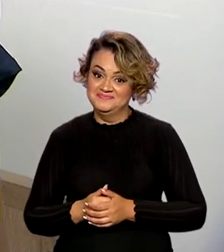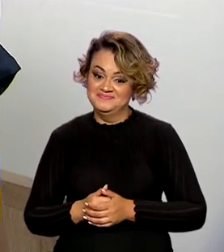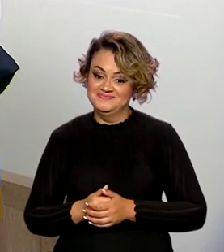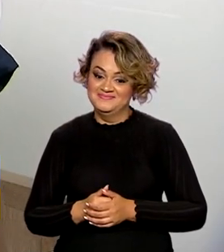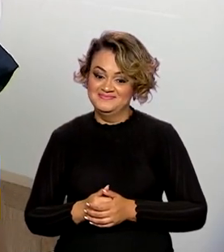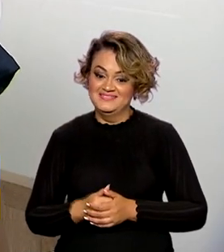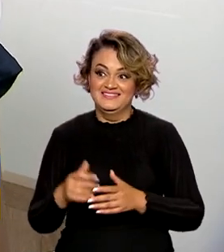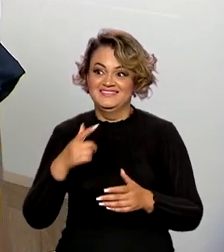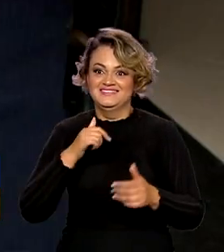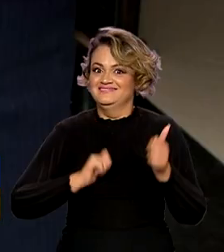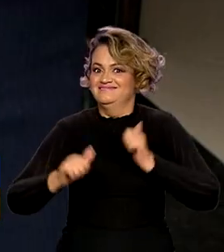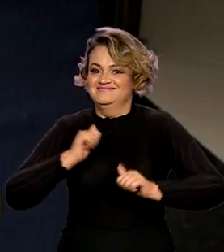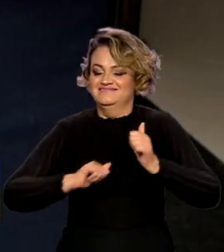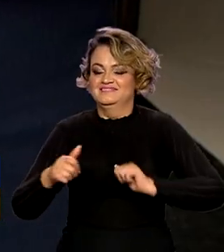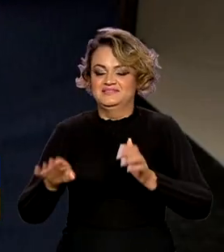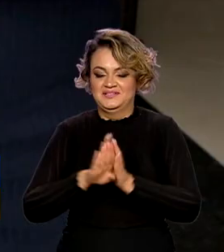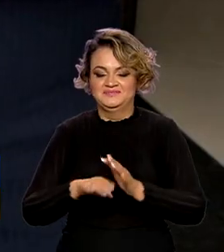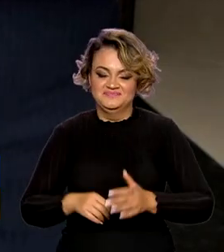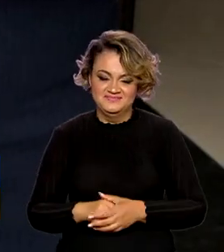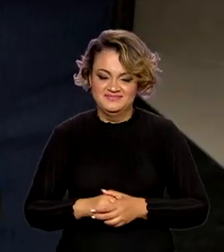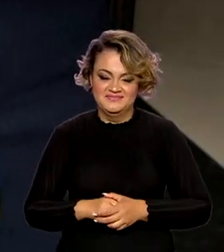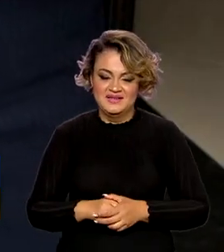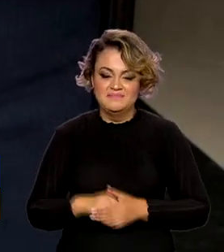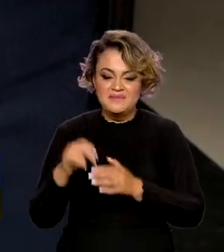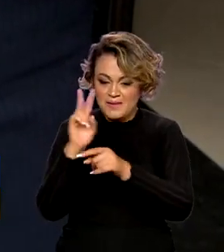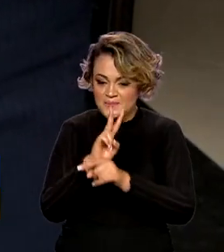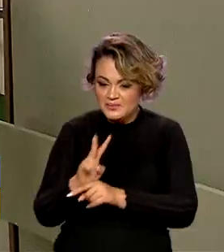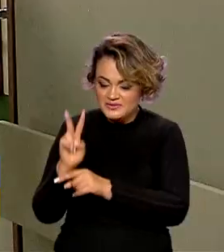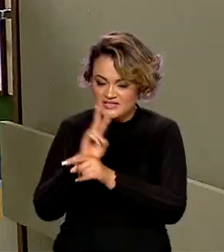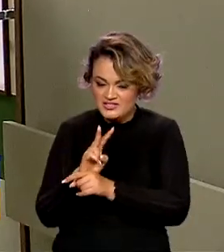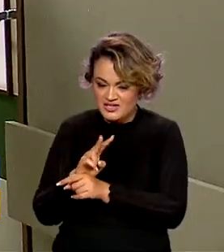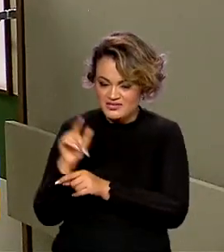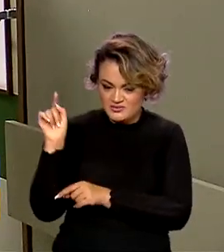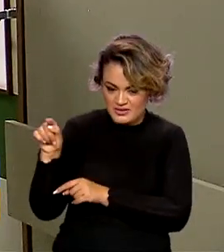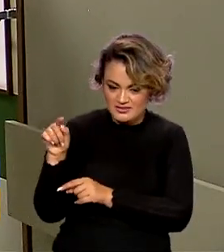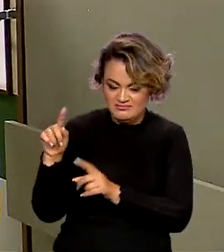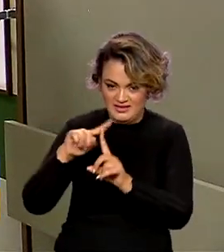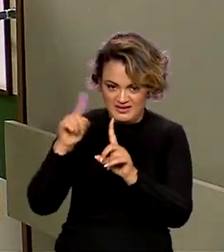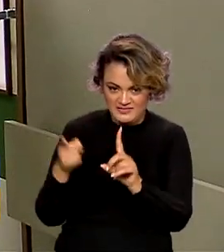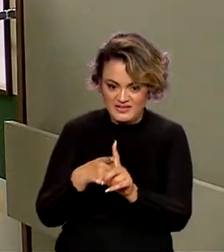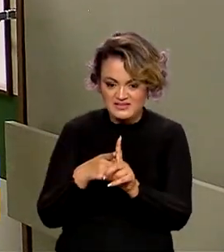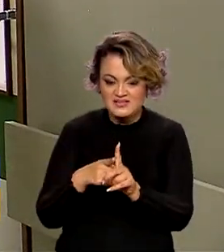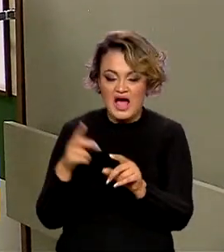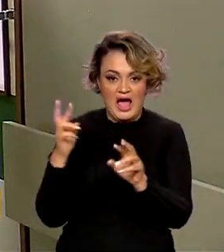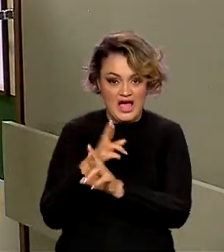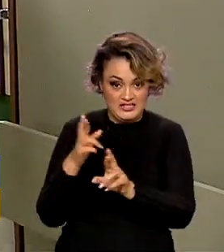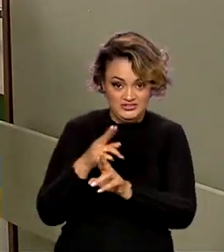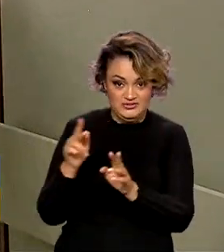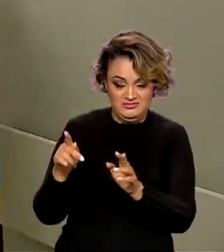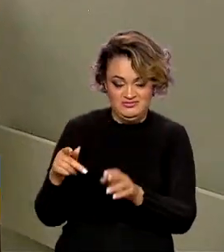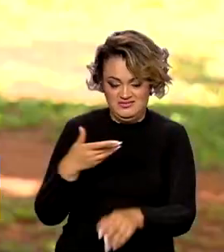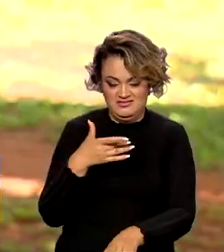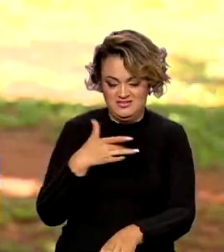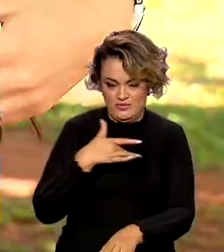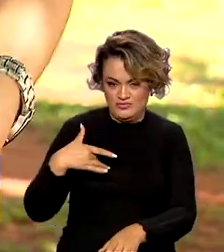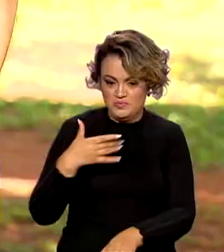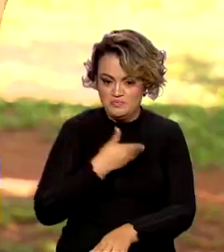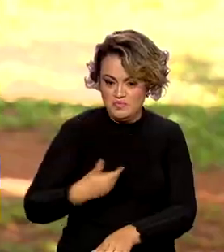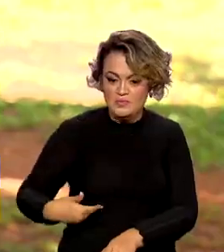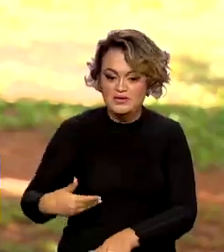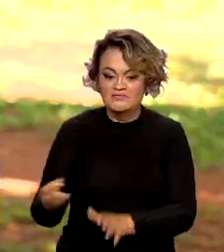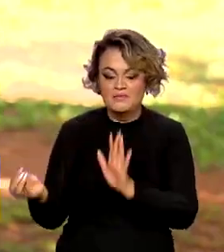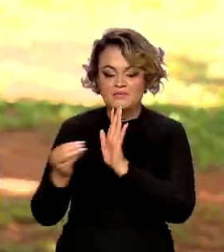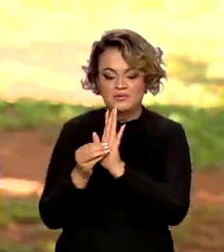doido para chegar logo para maior proteção durante a gravidez a partir de agora A rede pública de saúde deve